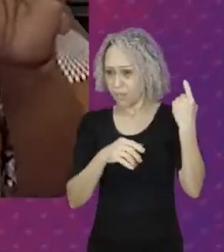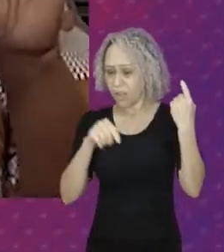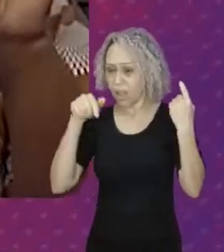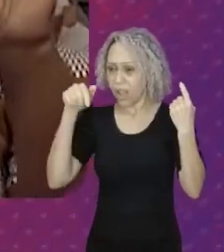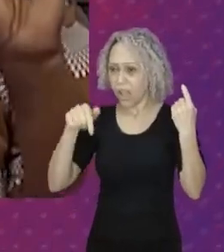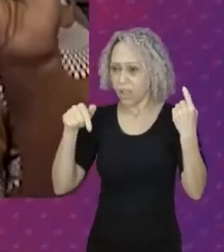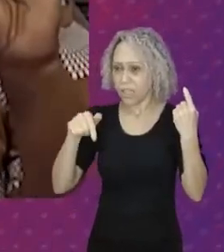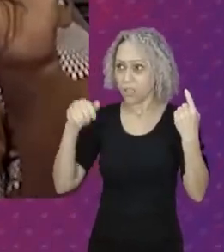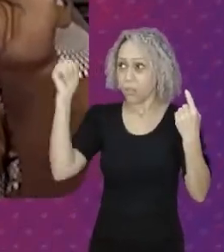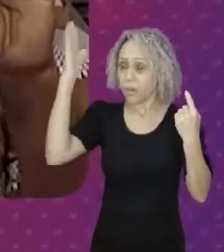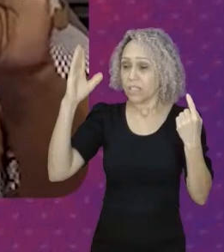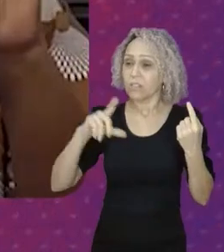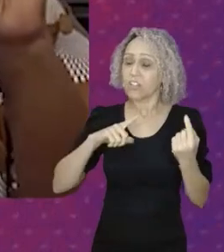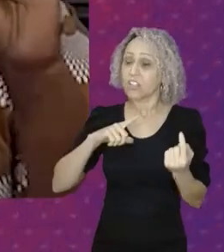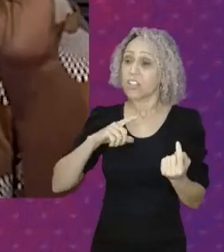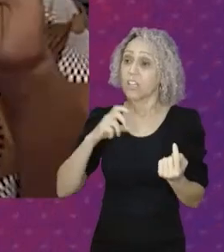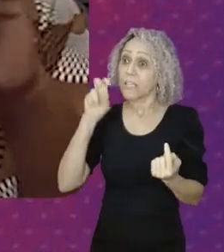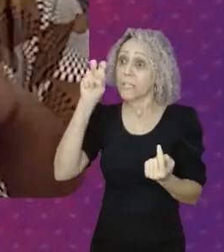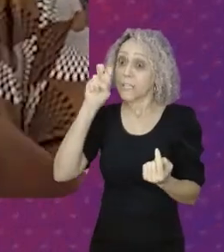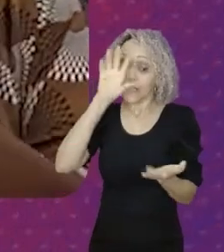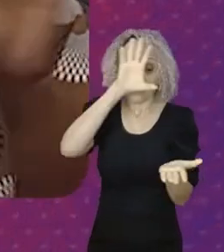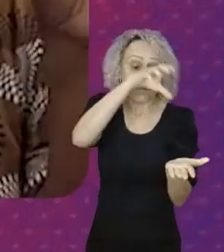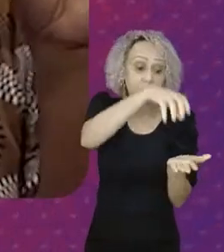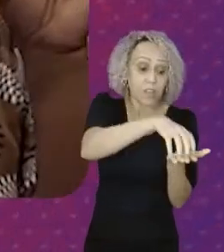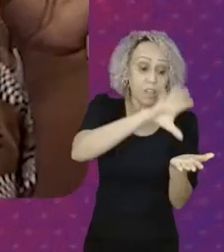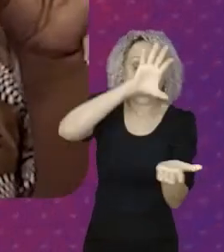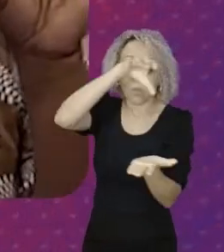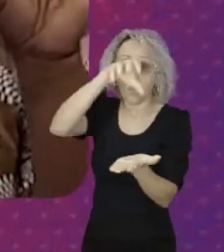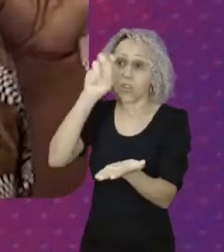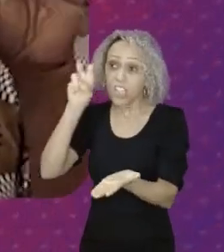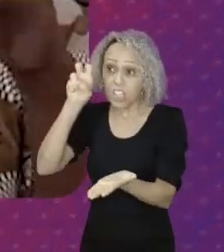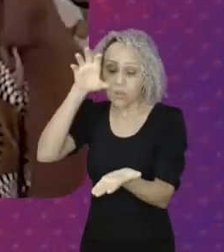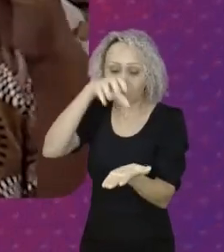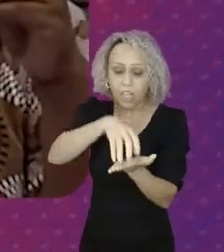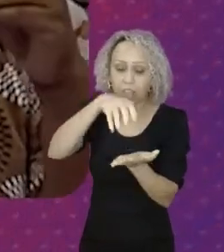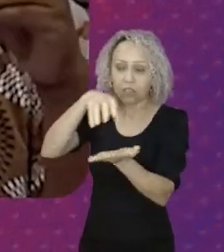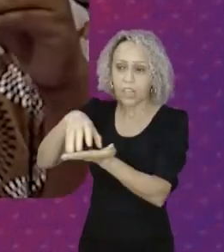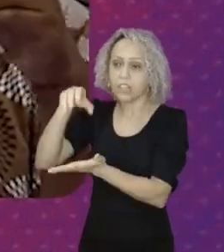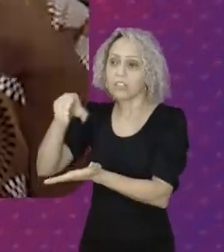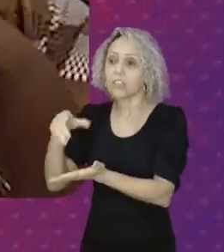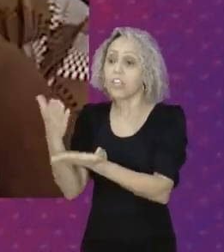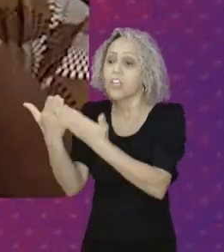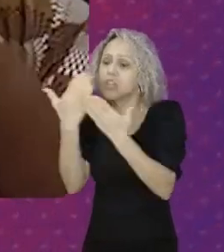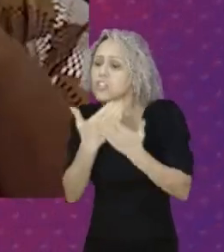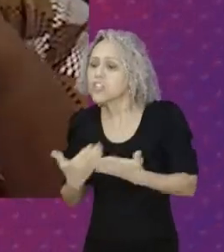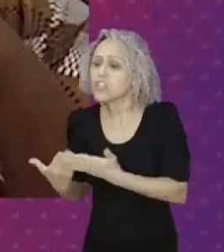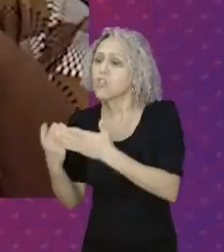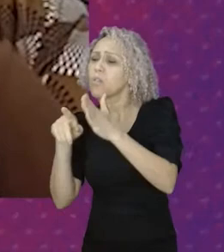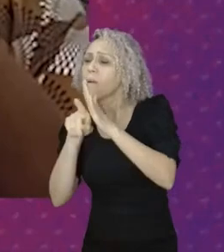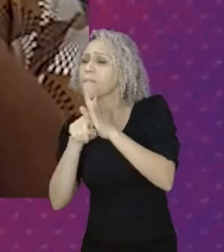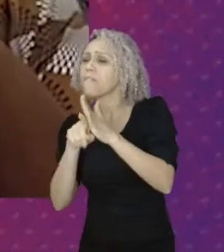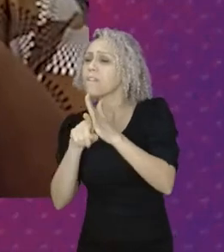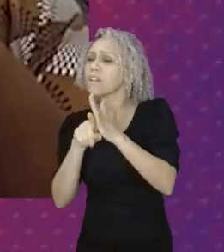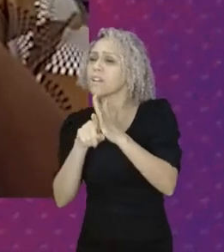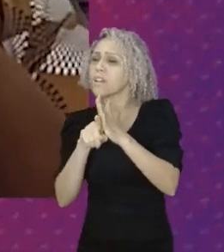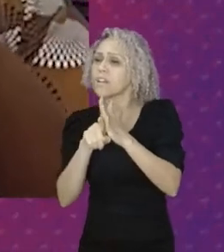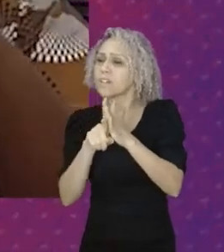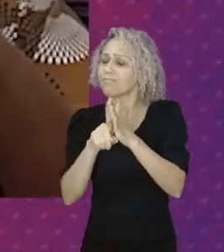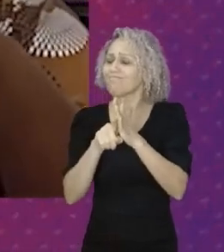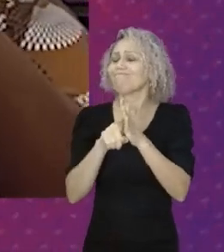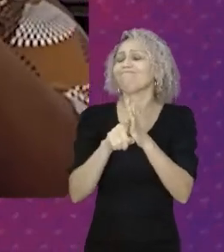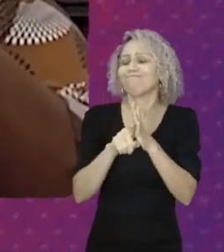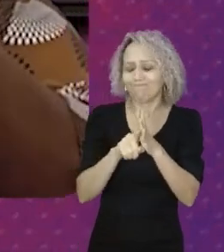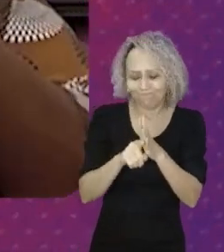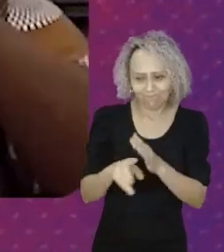africanos, apenas. E eles não tratavam de nada da educação. Só tratavam... Mas era pesquisa